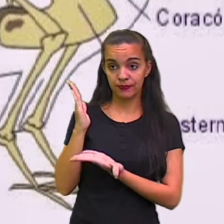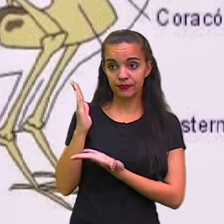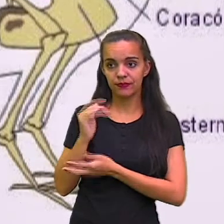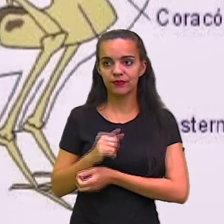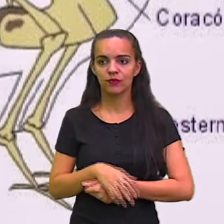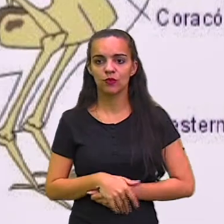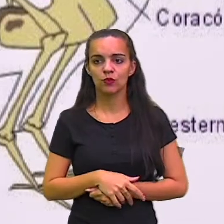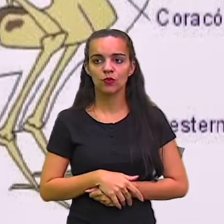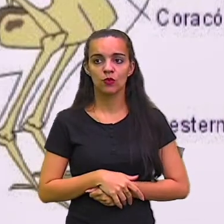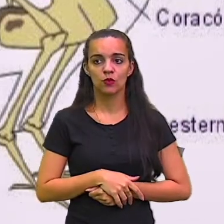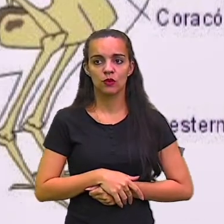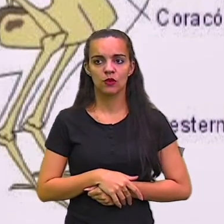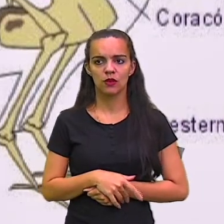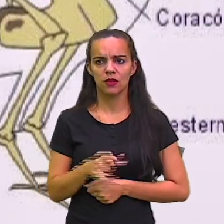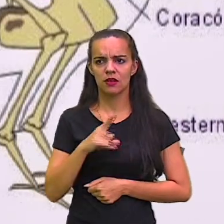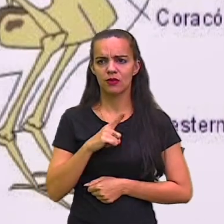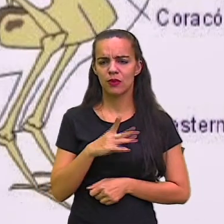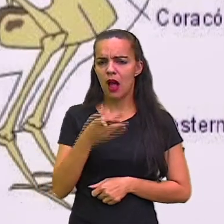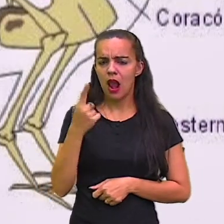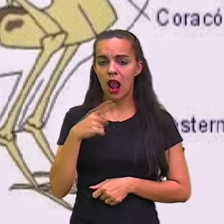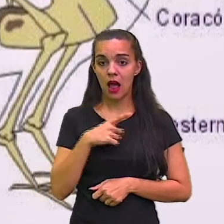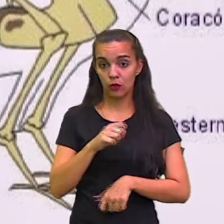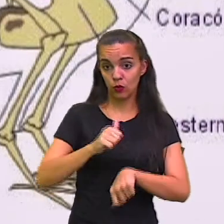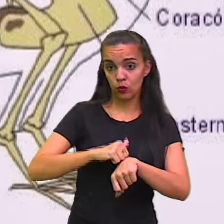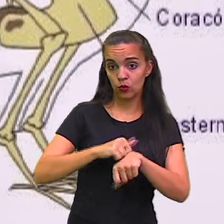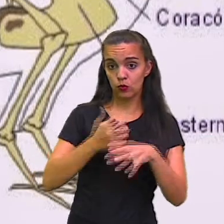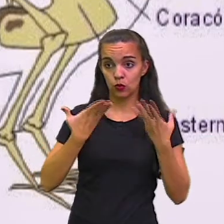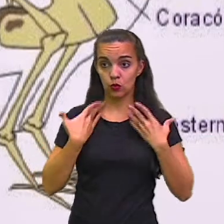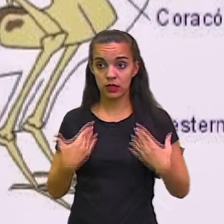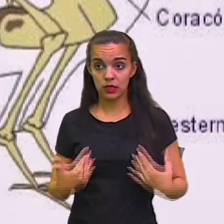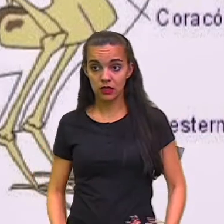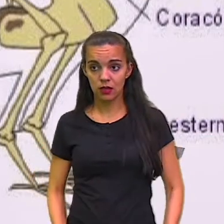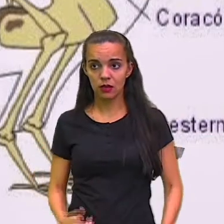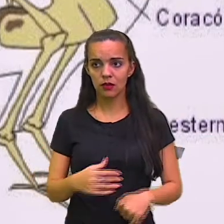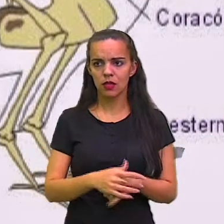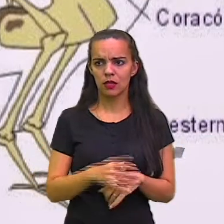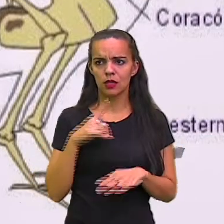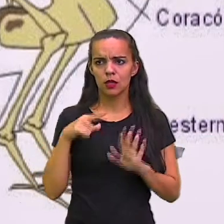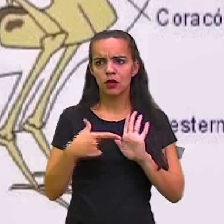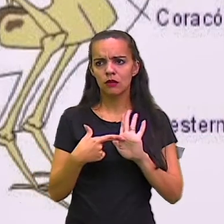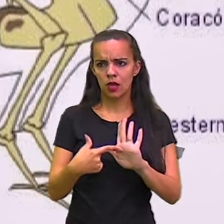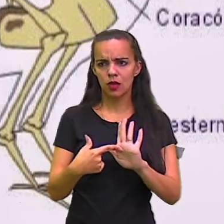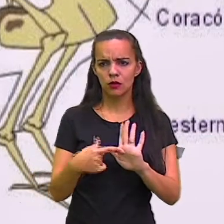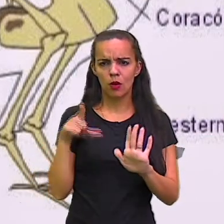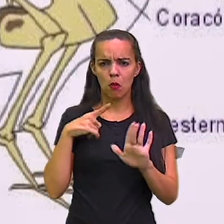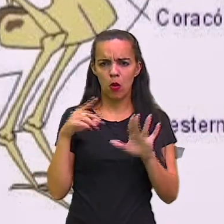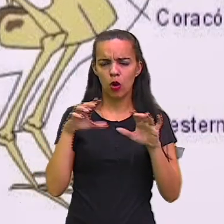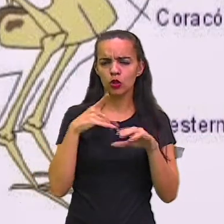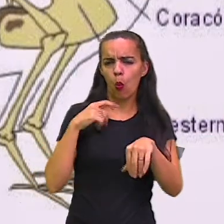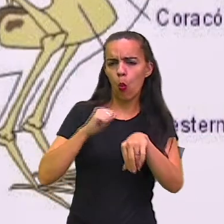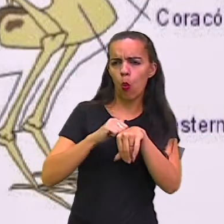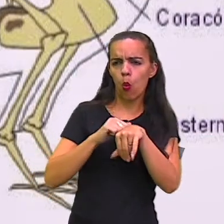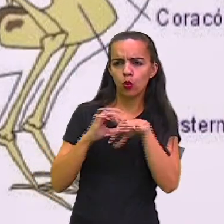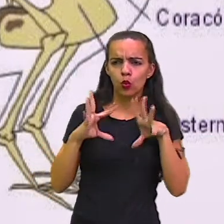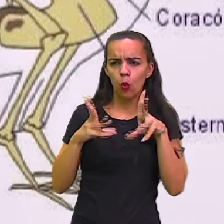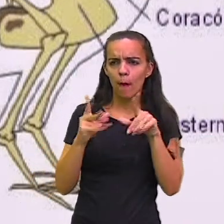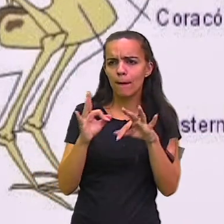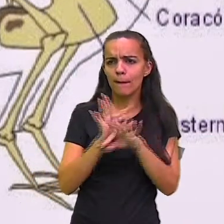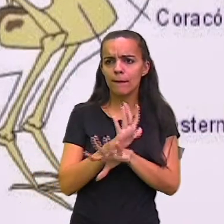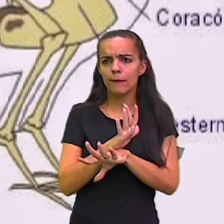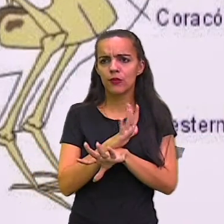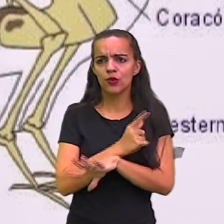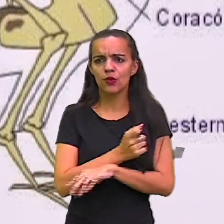bom mano esqueleto ela possui eu completamente ossificado a